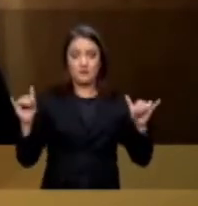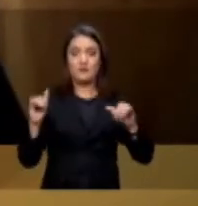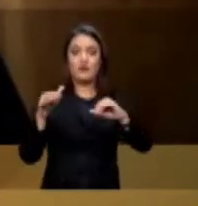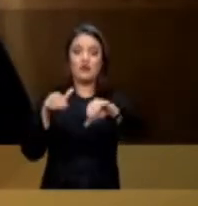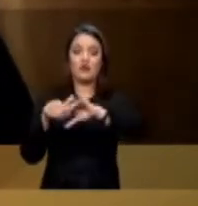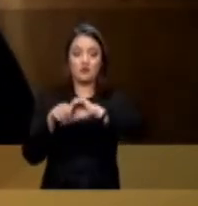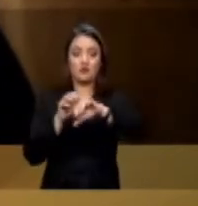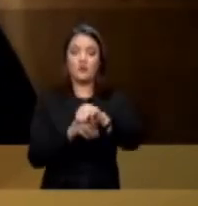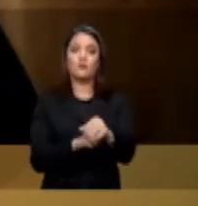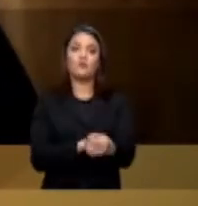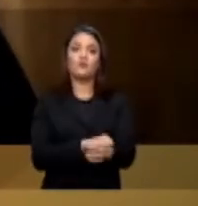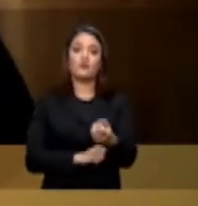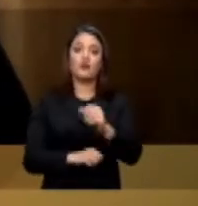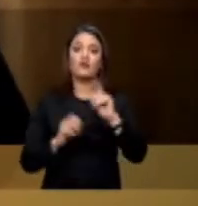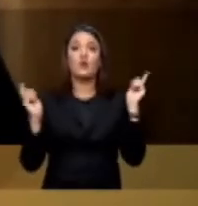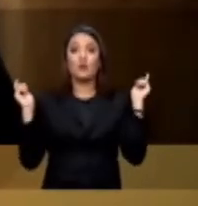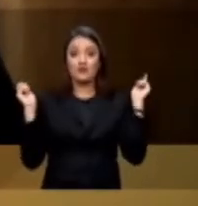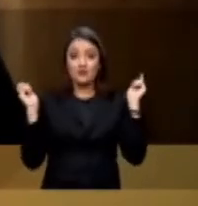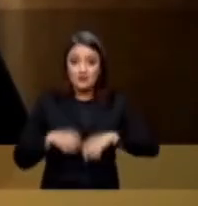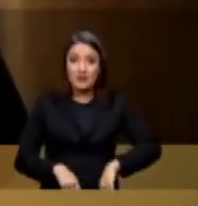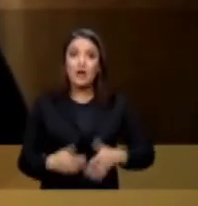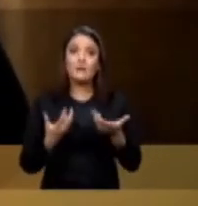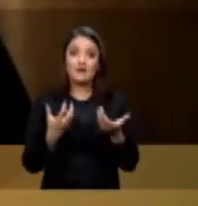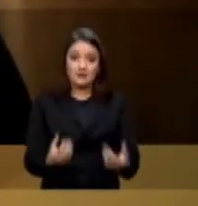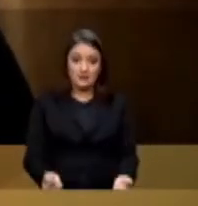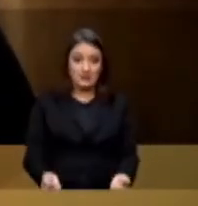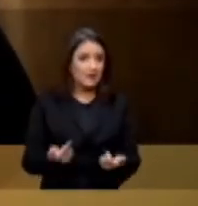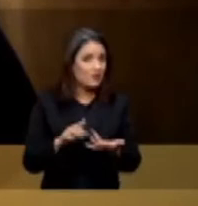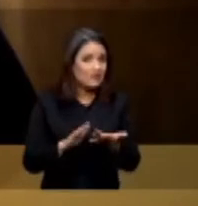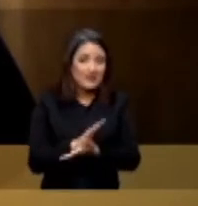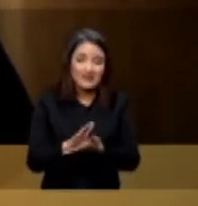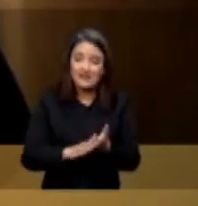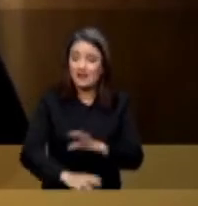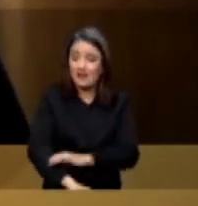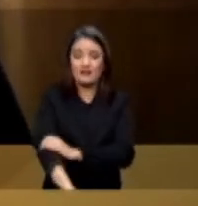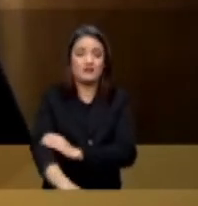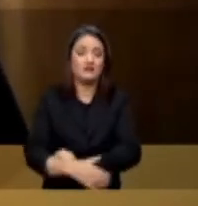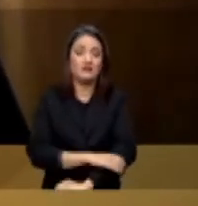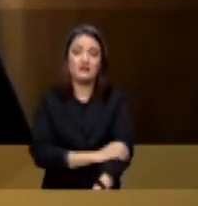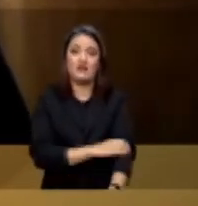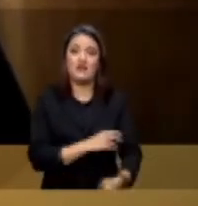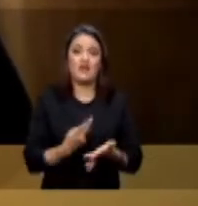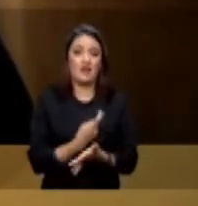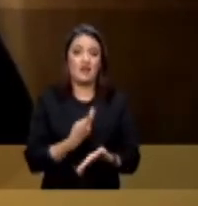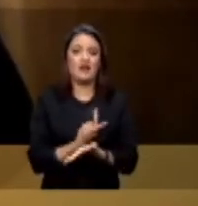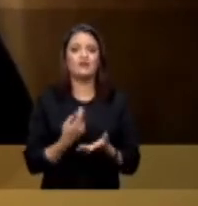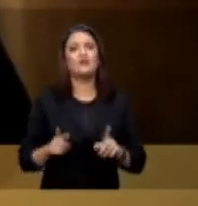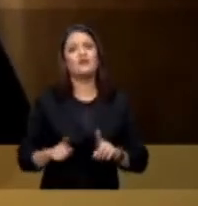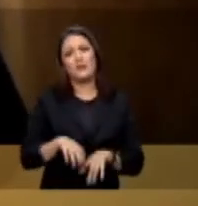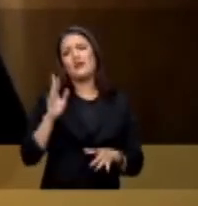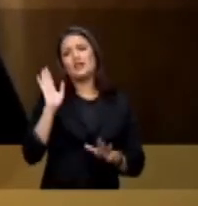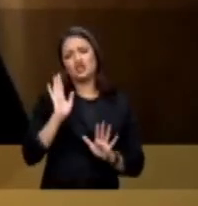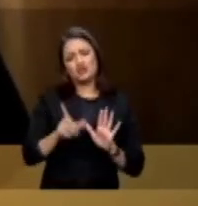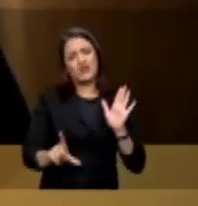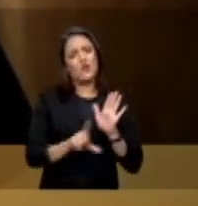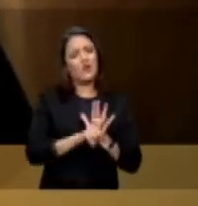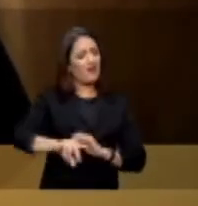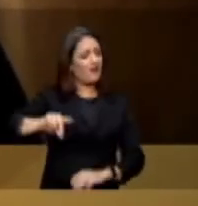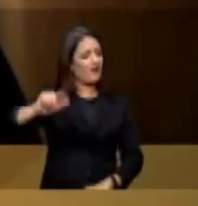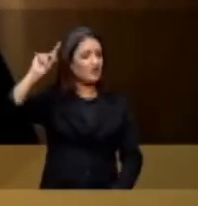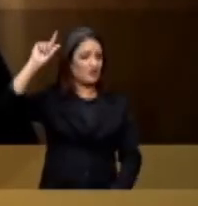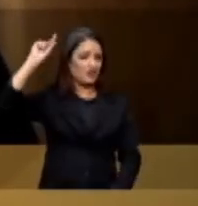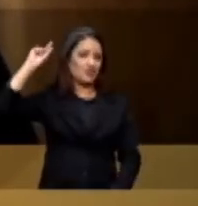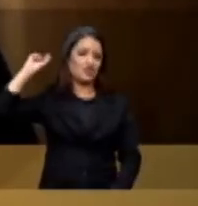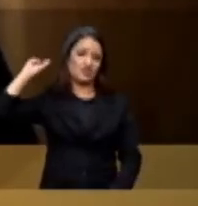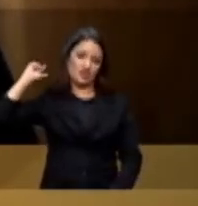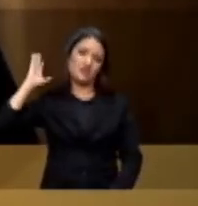é admissível essa restrição, não há violência nela e mais, ela é antiga. Ela é